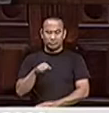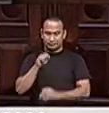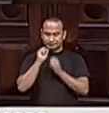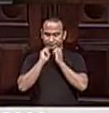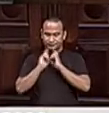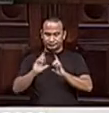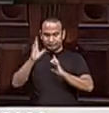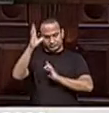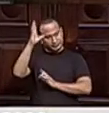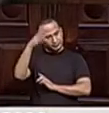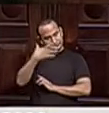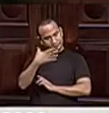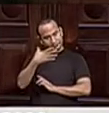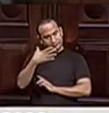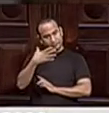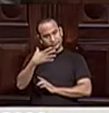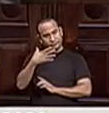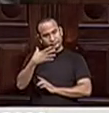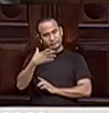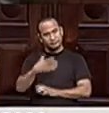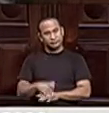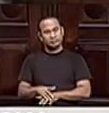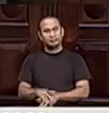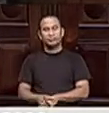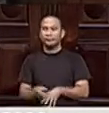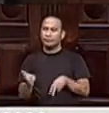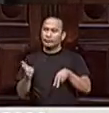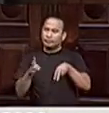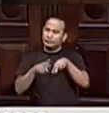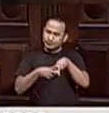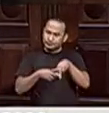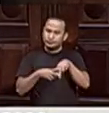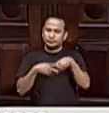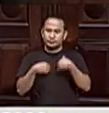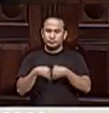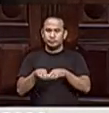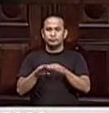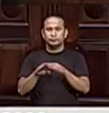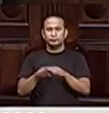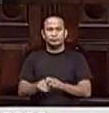casa resolve reformar, revogar a prisão.